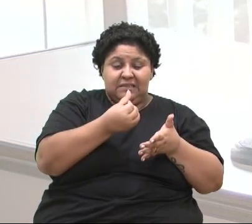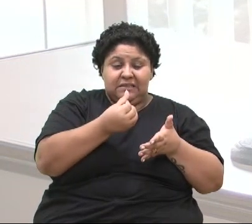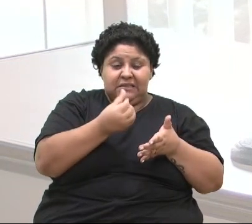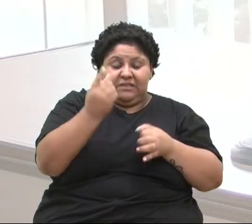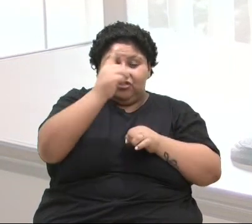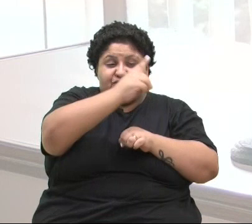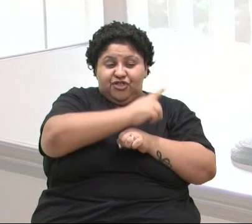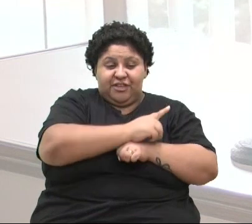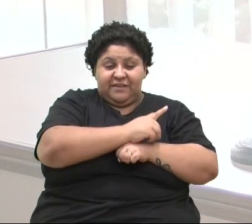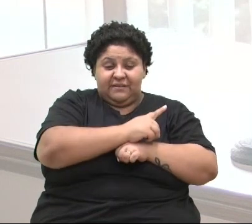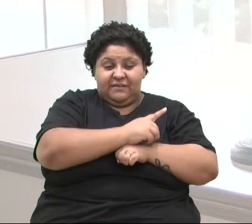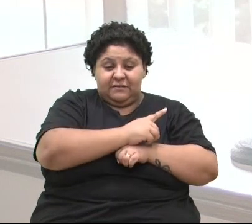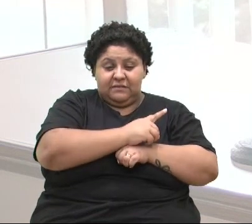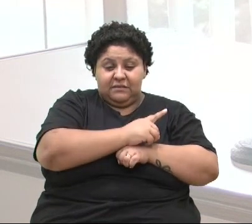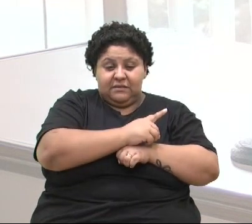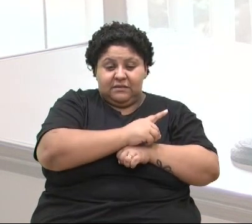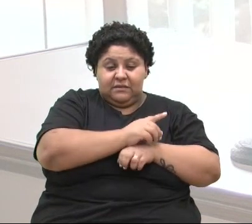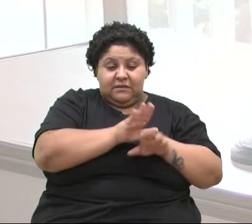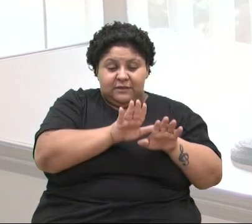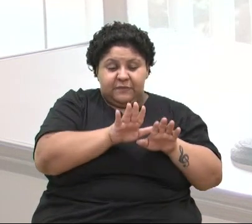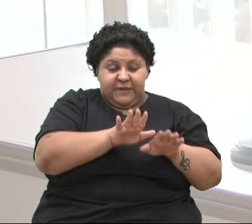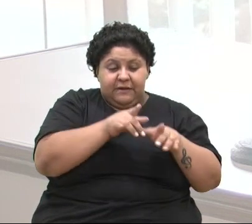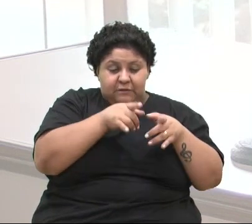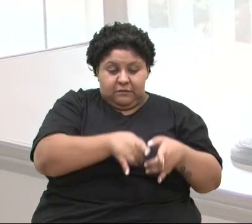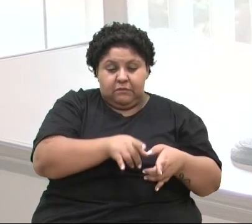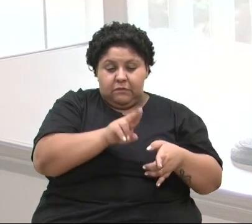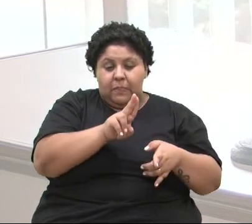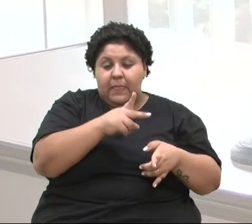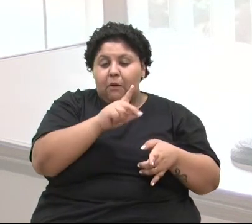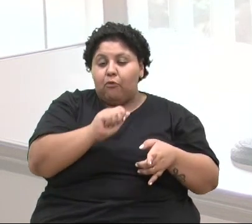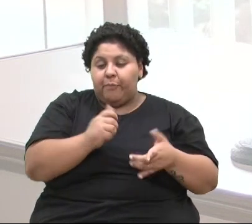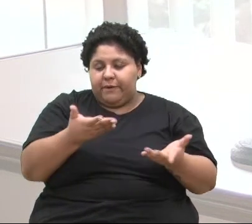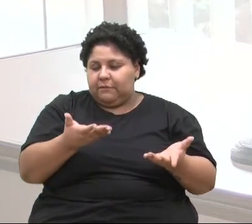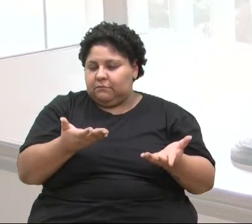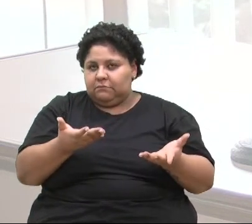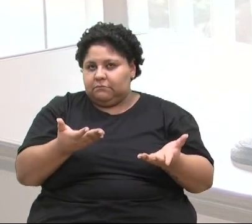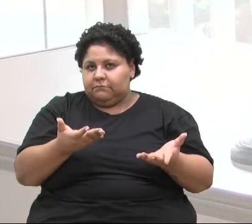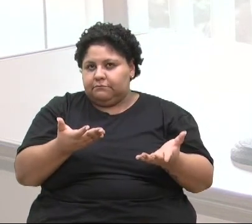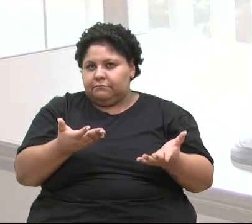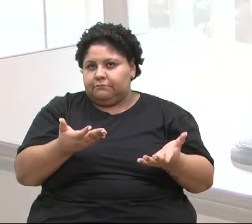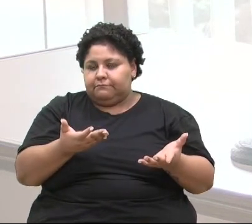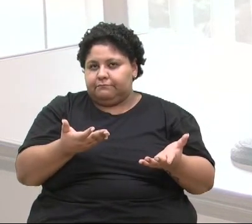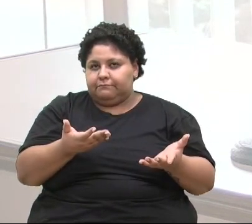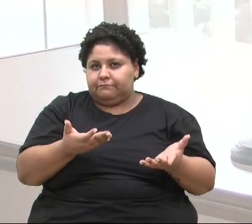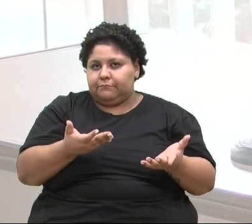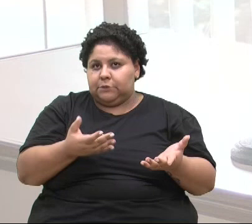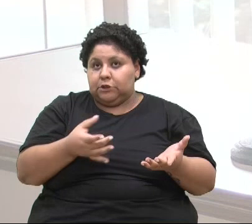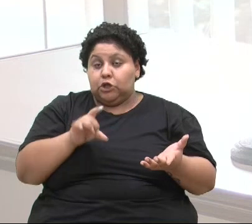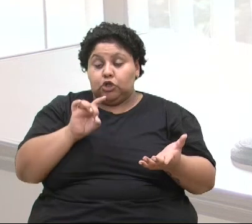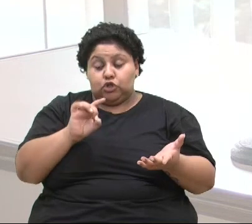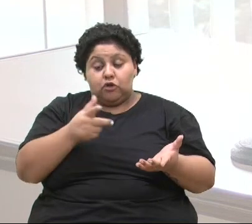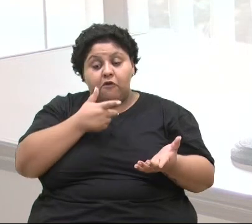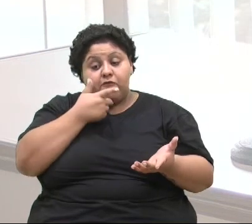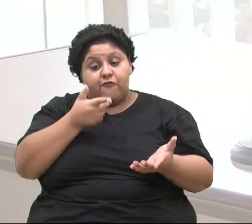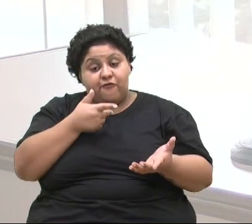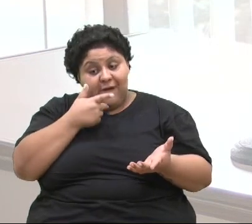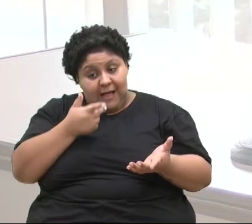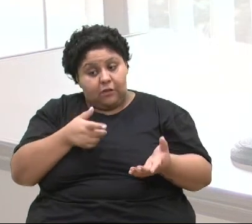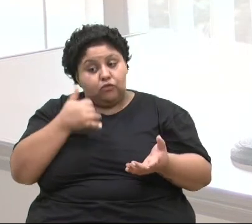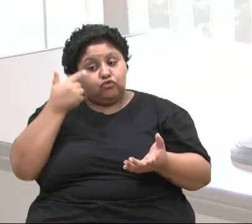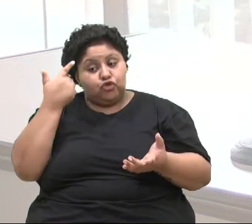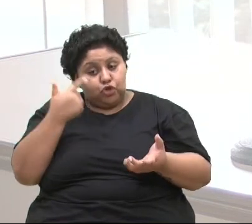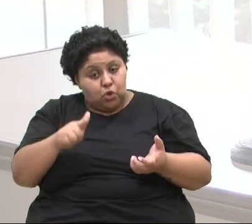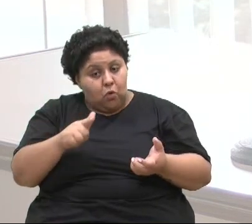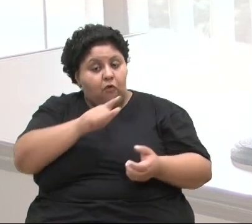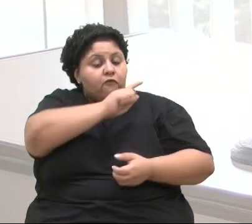aí, eu só forço um pouquinho na fiscalização contra infelizmente, essa empresa que não adianta. Ela